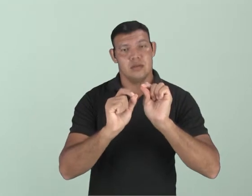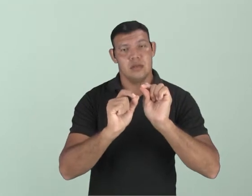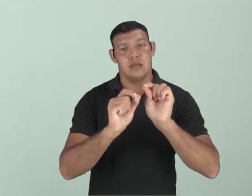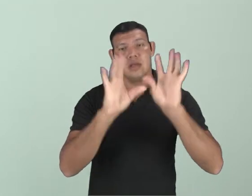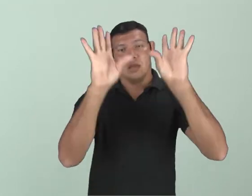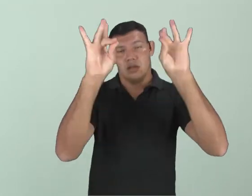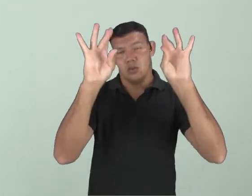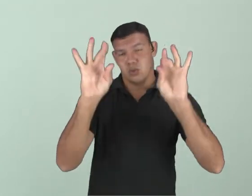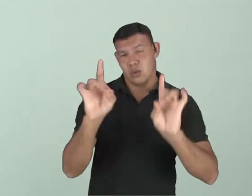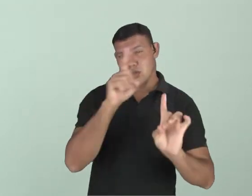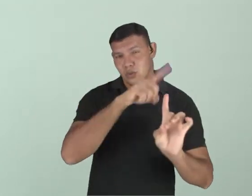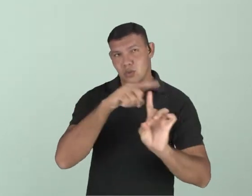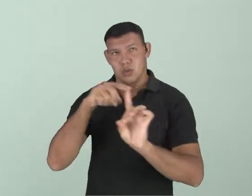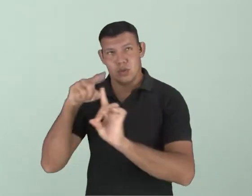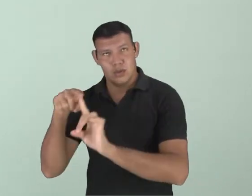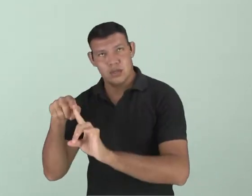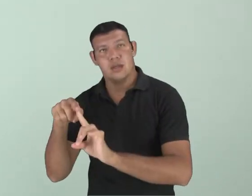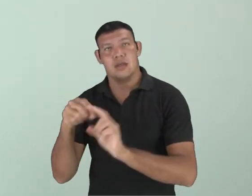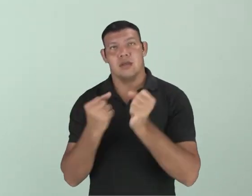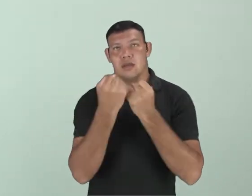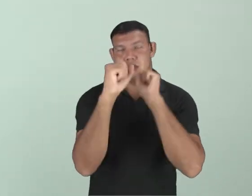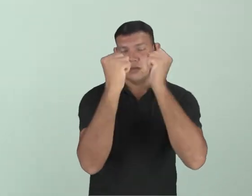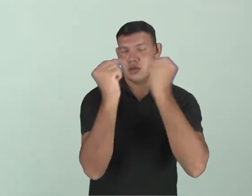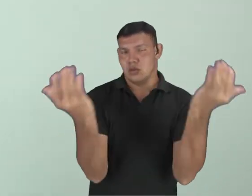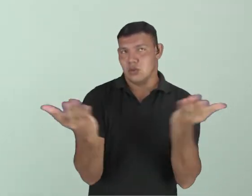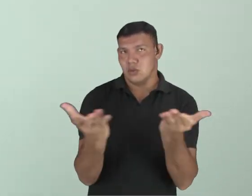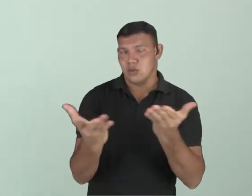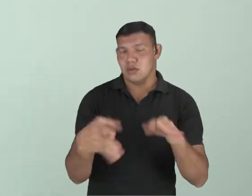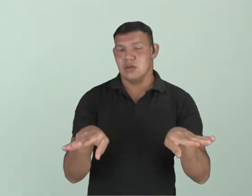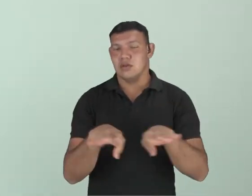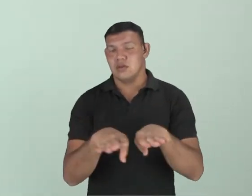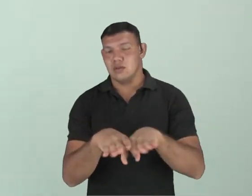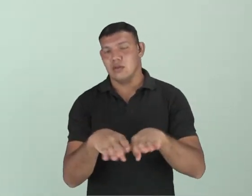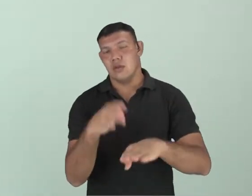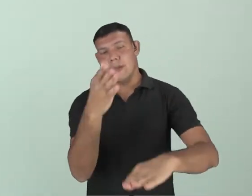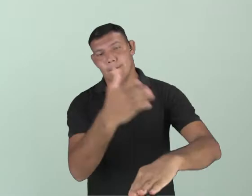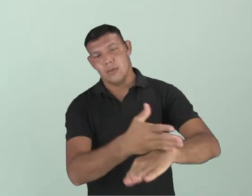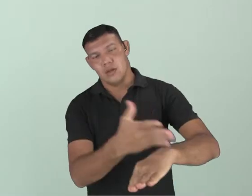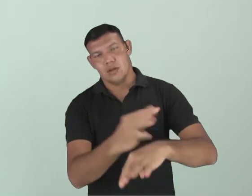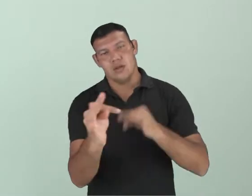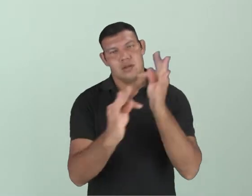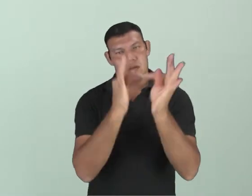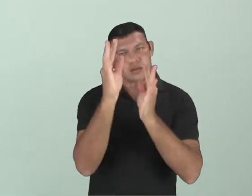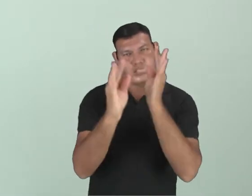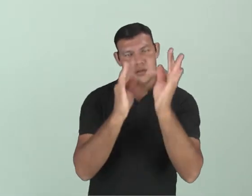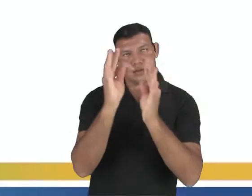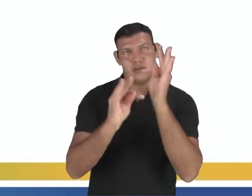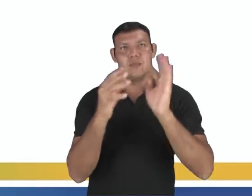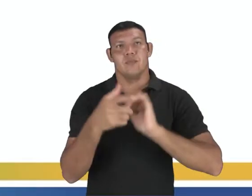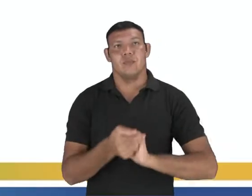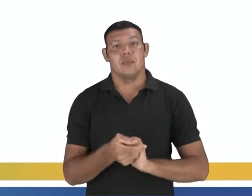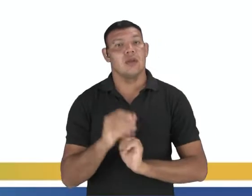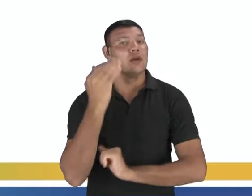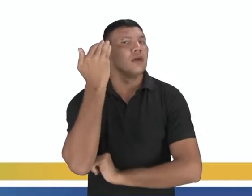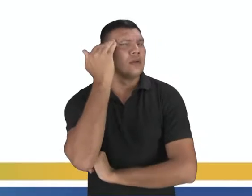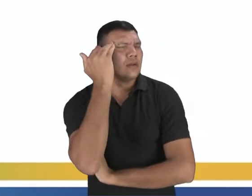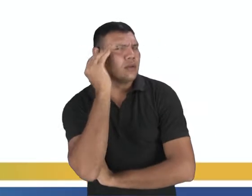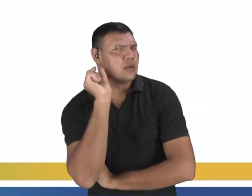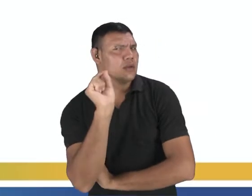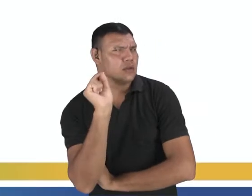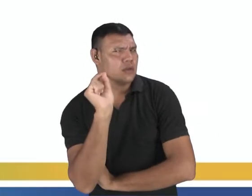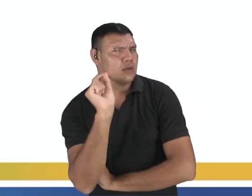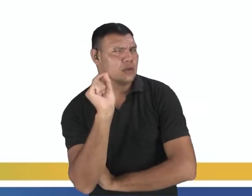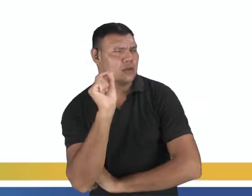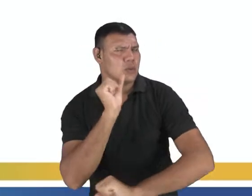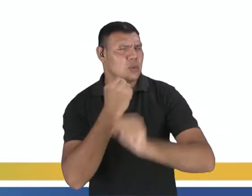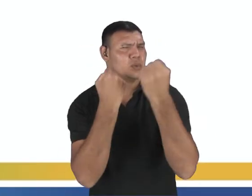indústrias atuais e a modernização tecnológica. E aí a gente vai entender um pouquinho o que é